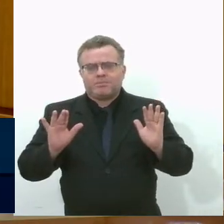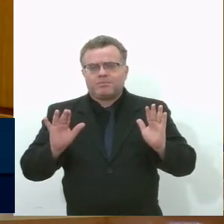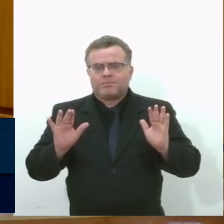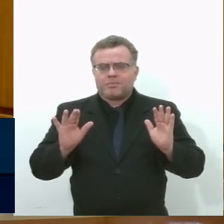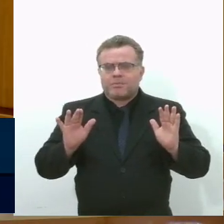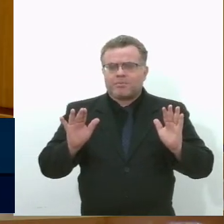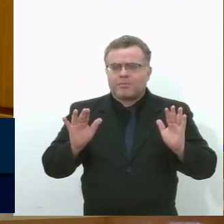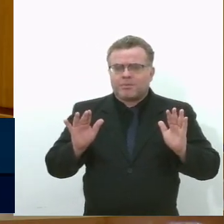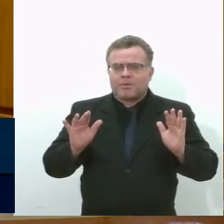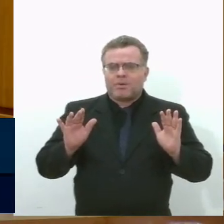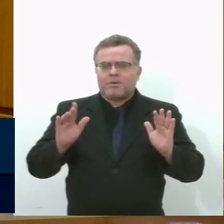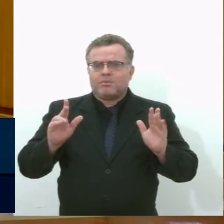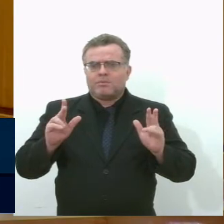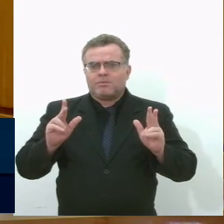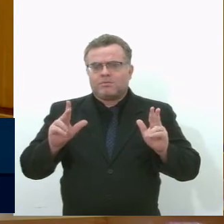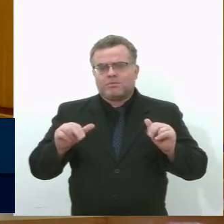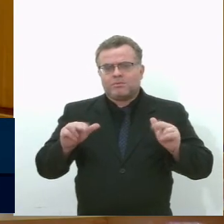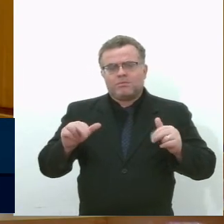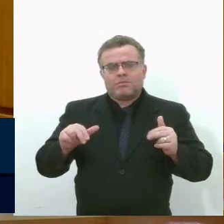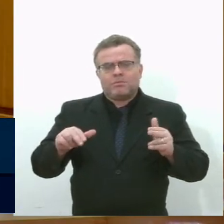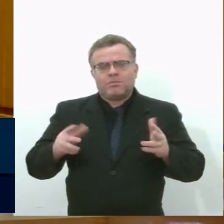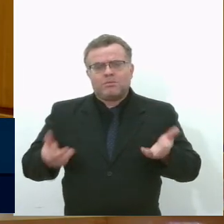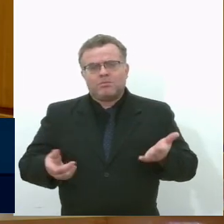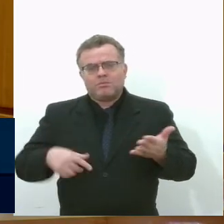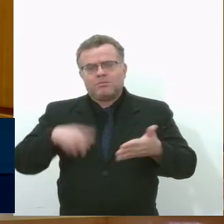nunca me debrucei em analisar